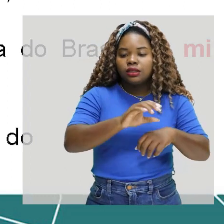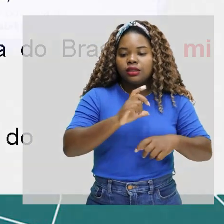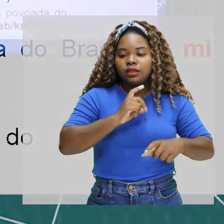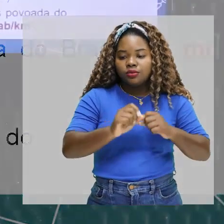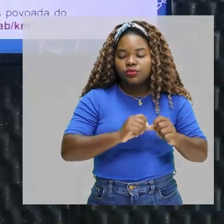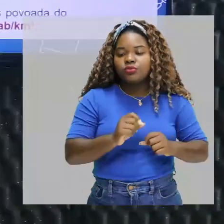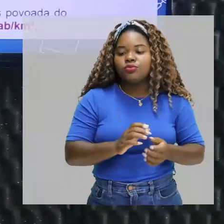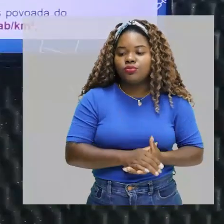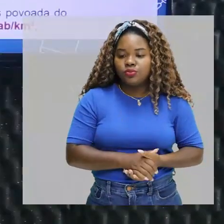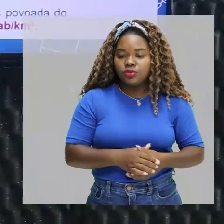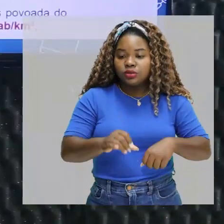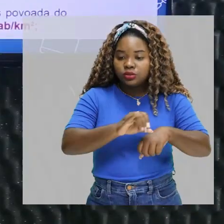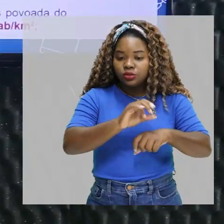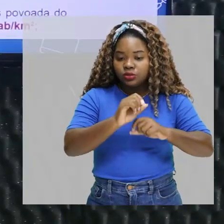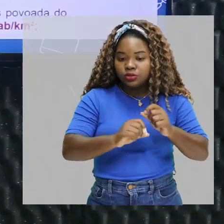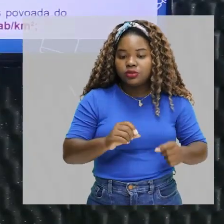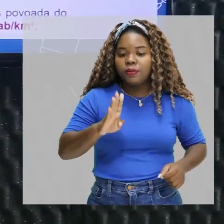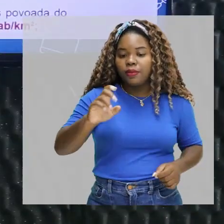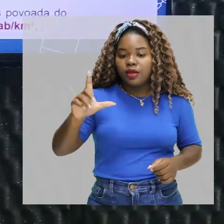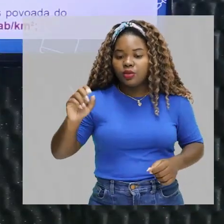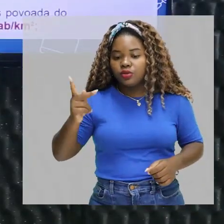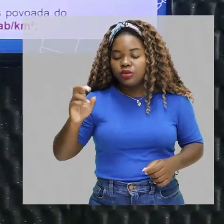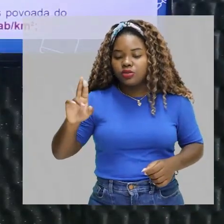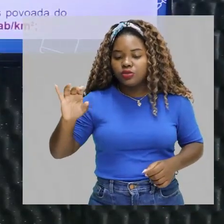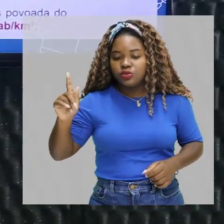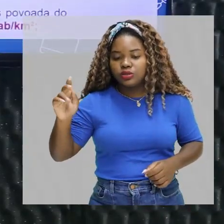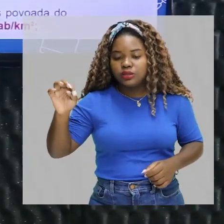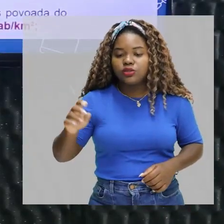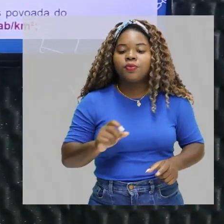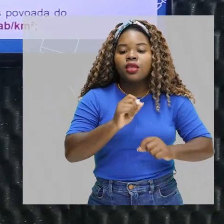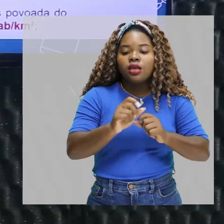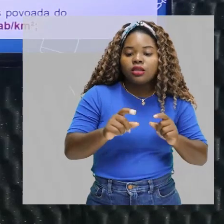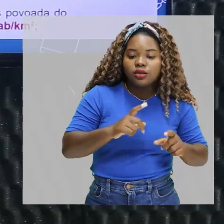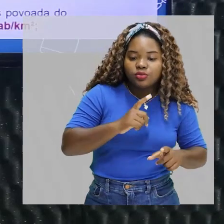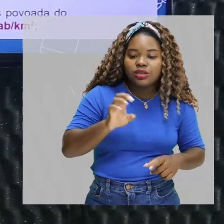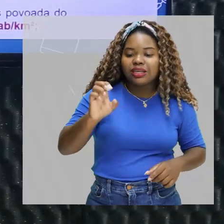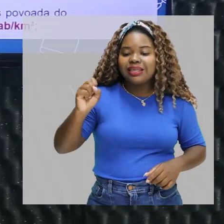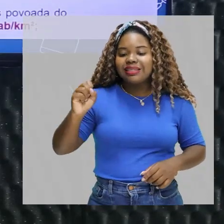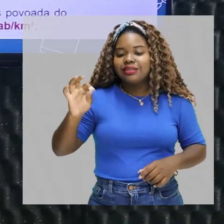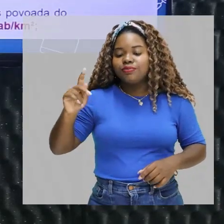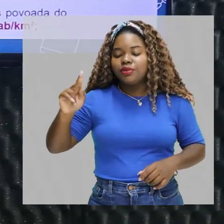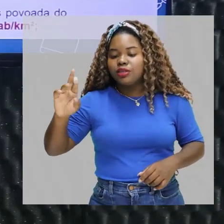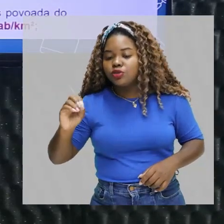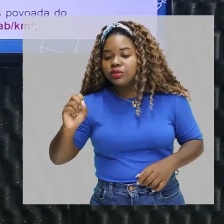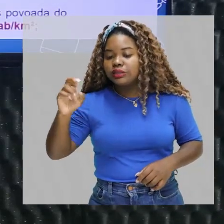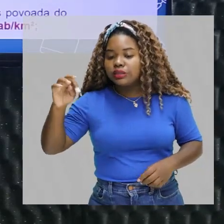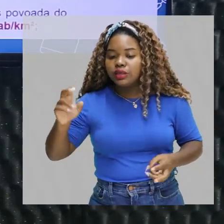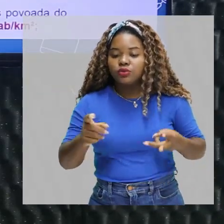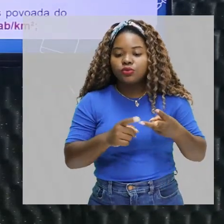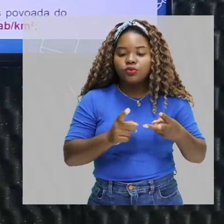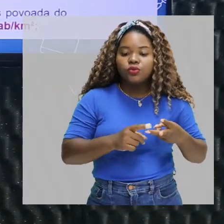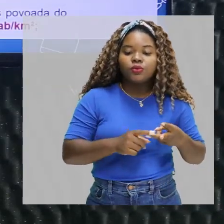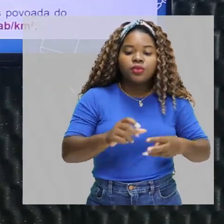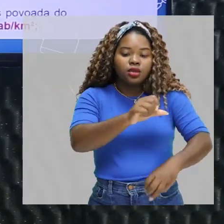Horizonte o Espírito Santo com a sua capital Vitória Rio de Janeiro com a capital Rio de Janeiro e o estado de São Paulo